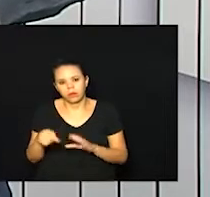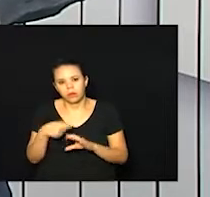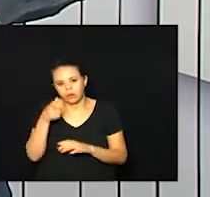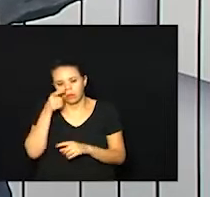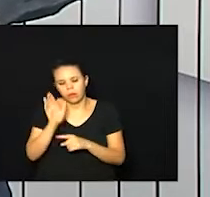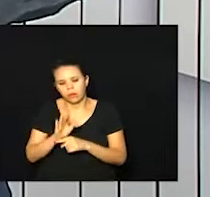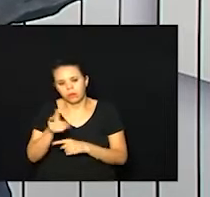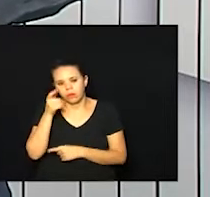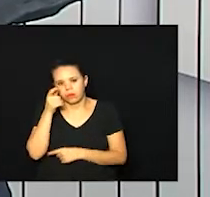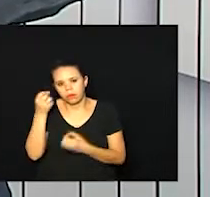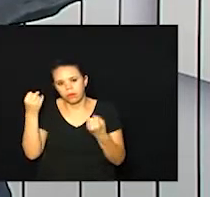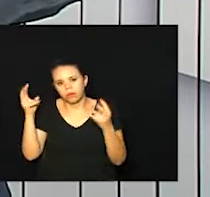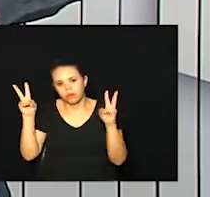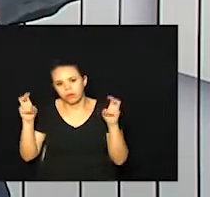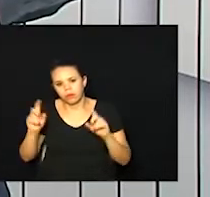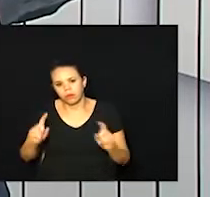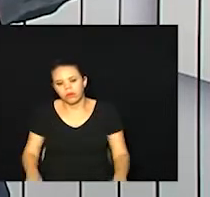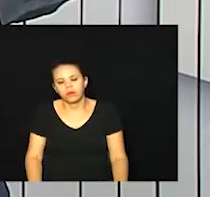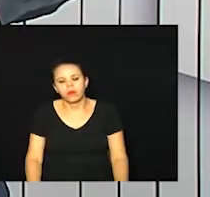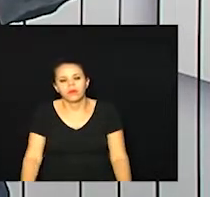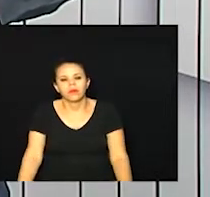vídeo comentando sobre essa reunião.